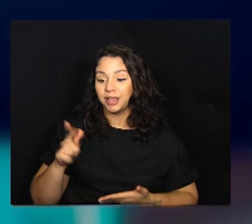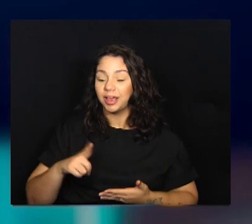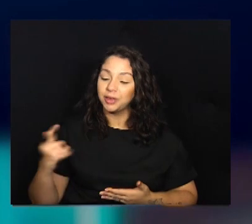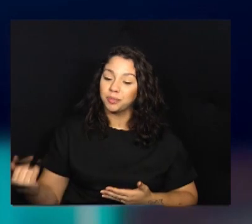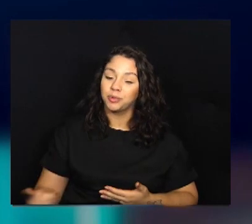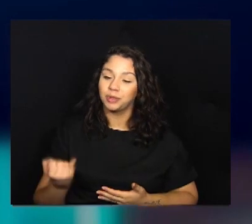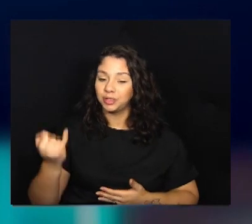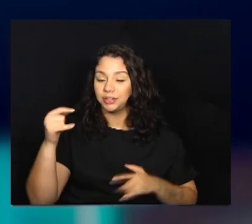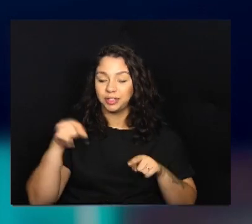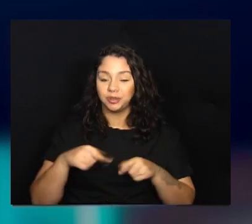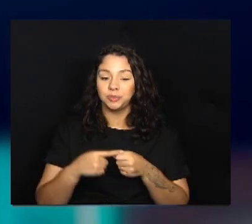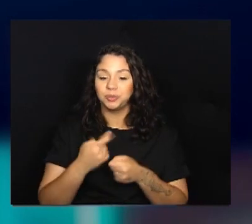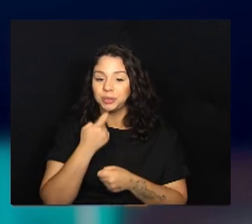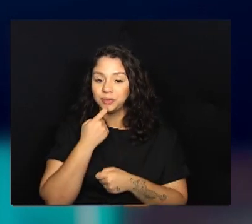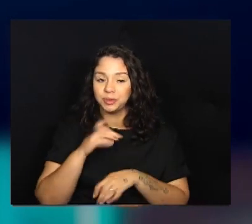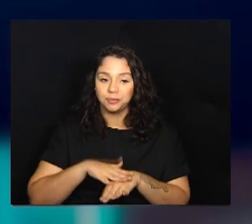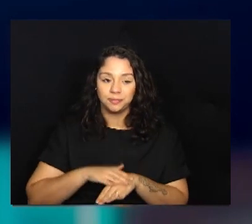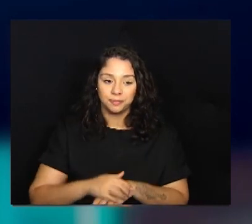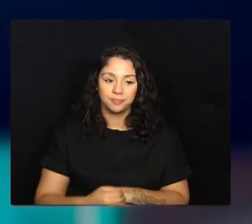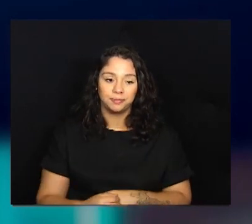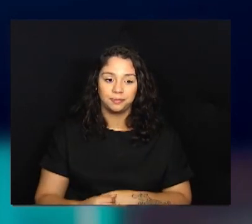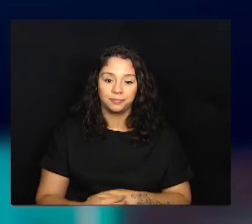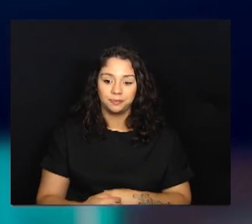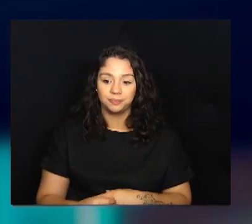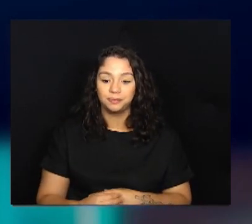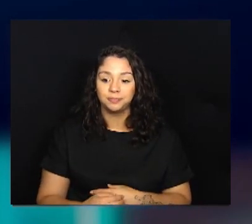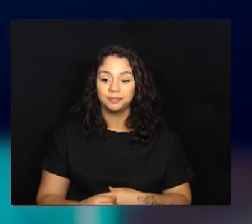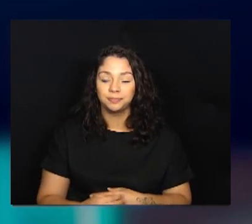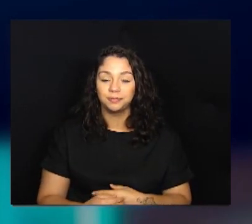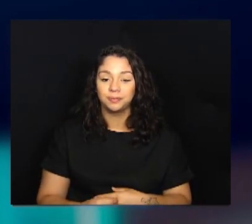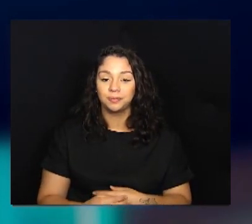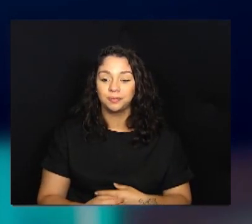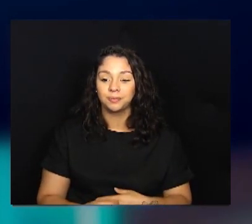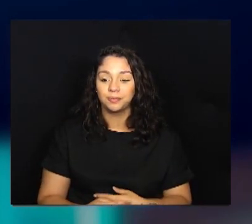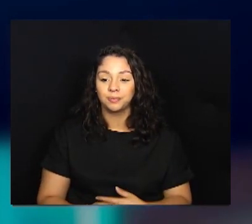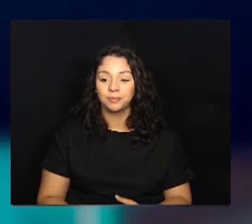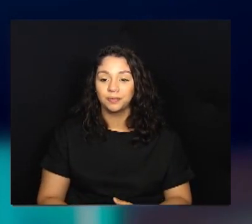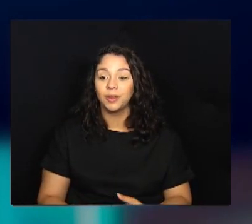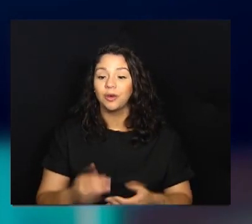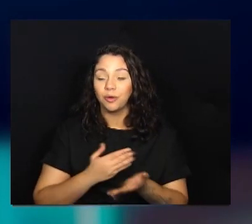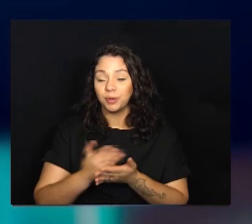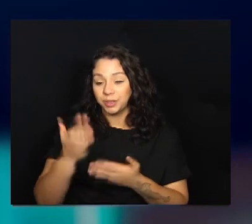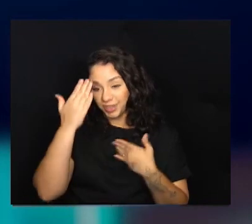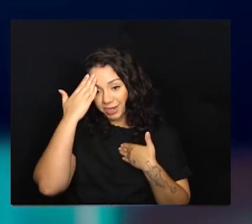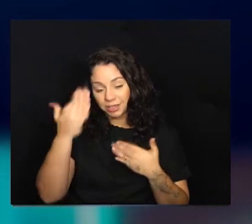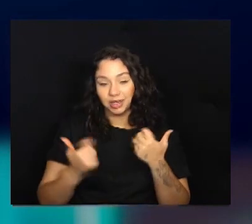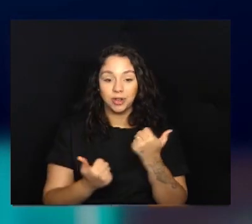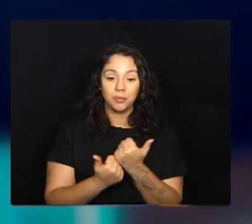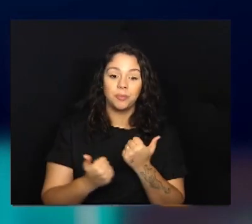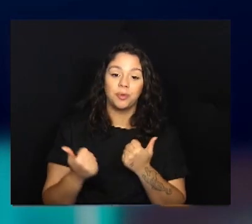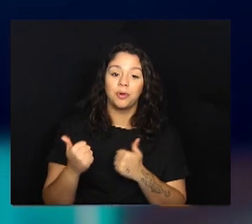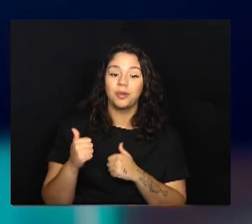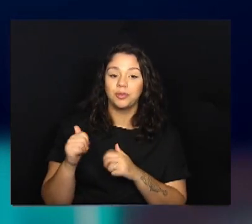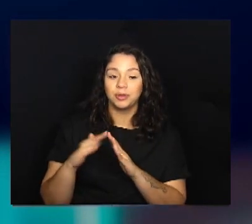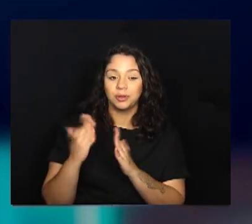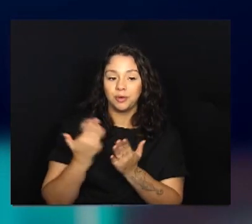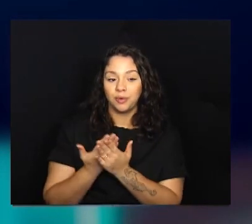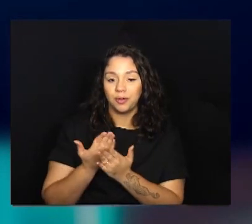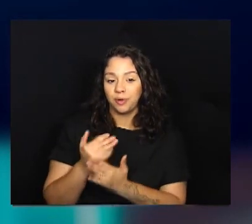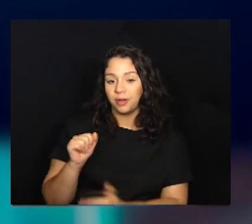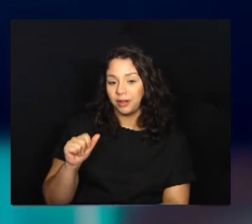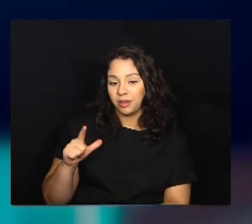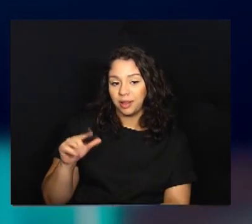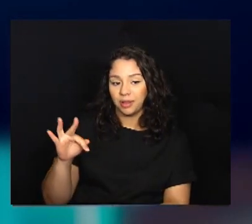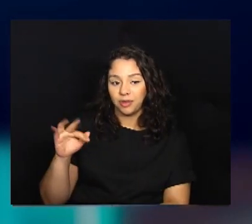ao nosso município. Começo, primeiramente, agradecendo pelo apoio que a Escola Alfa deu ao nosso mandato, desde os nossos